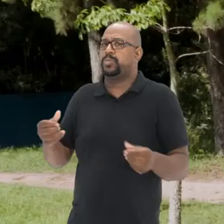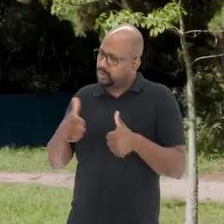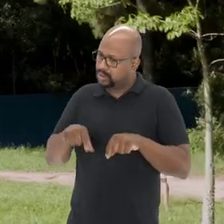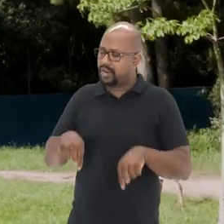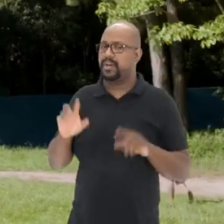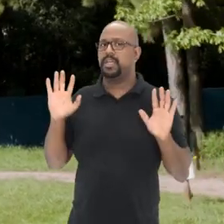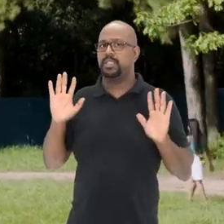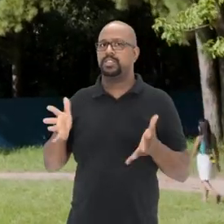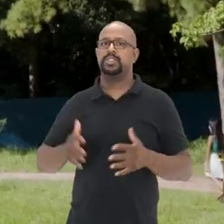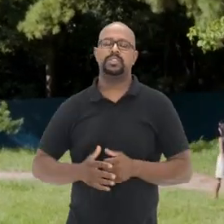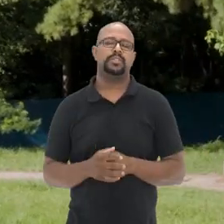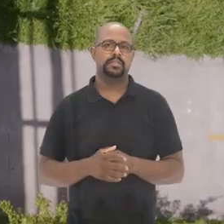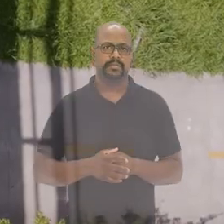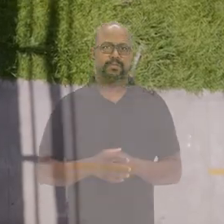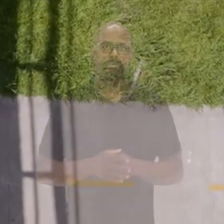desapareceram.